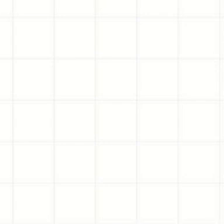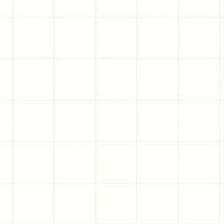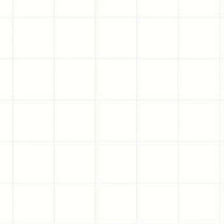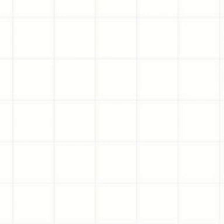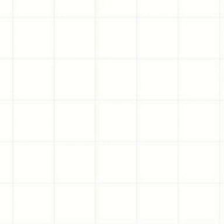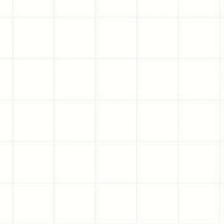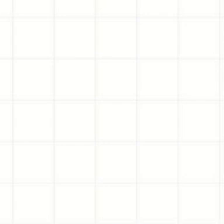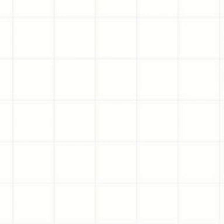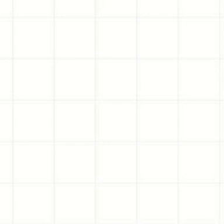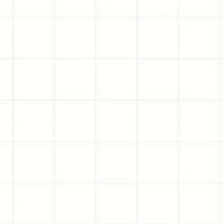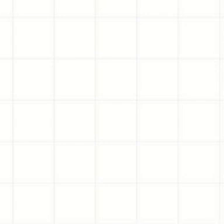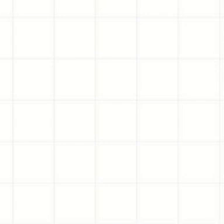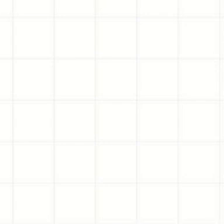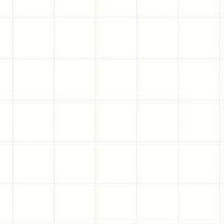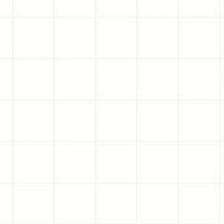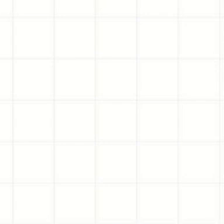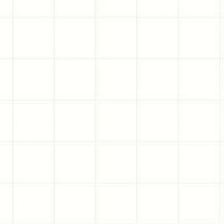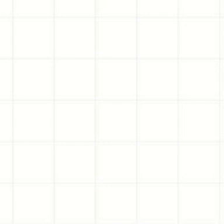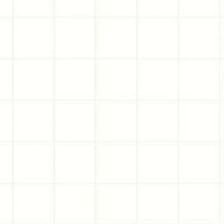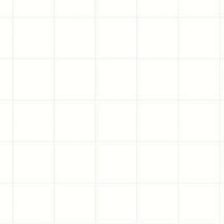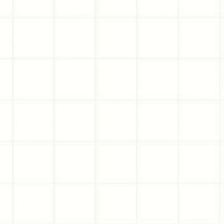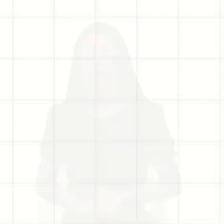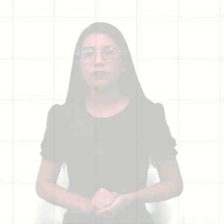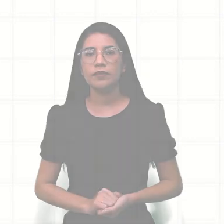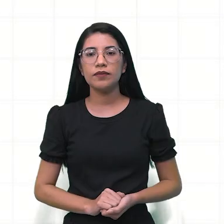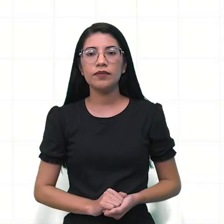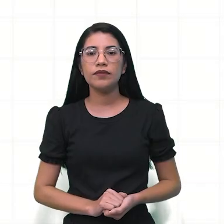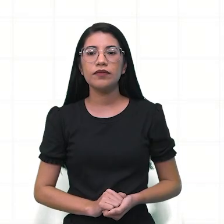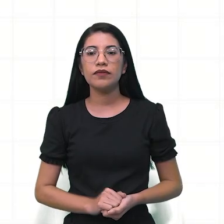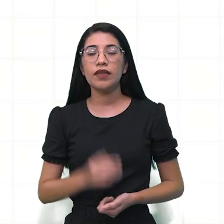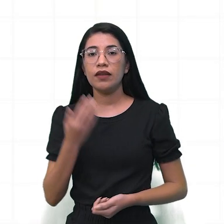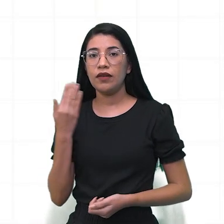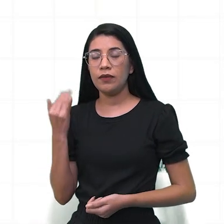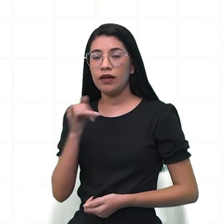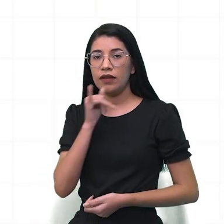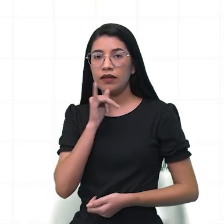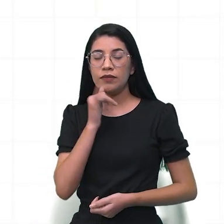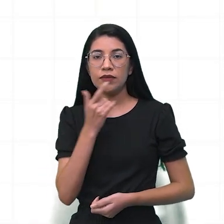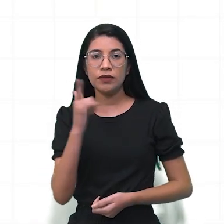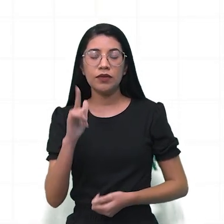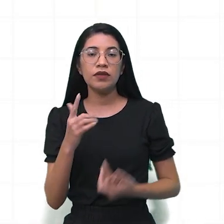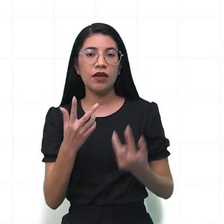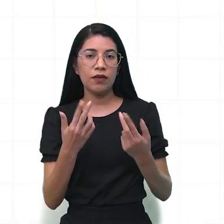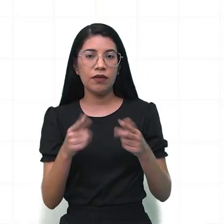Vamos seguindo. Aqui nós temos mais alguns exemplos que são